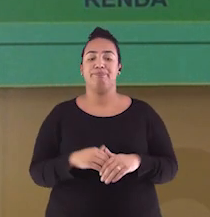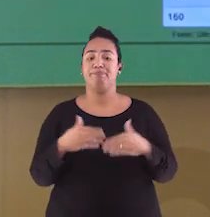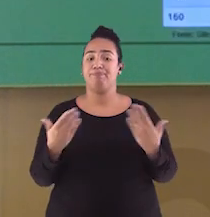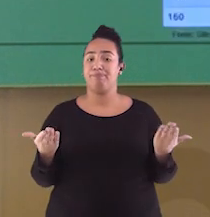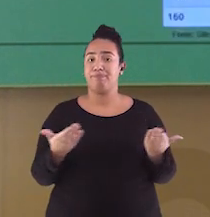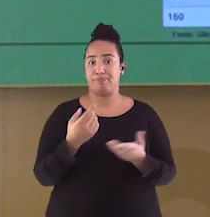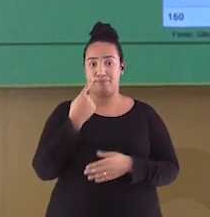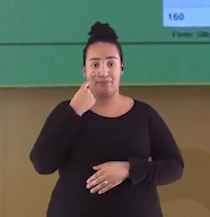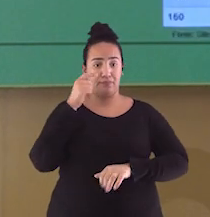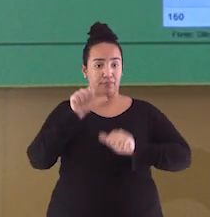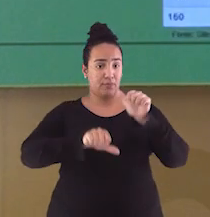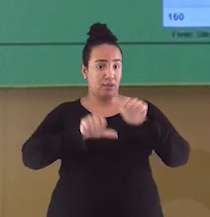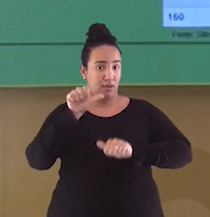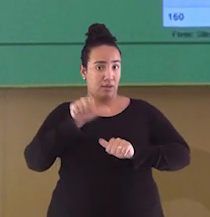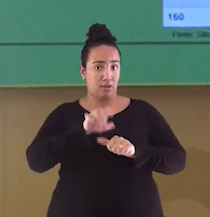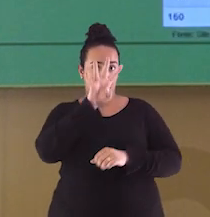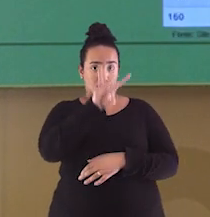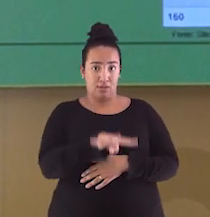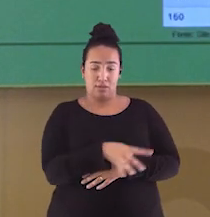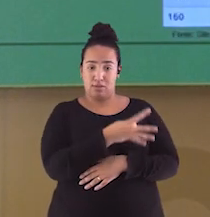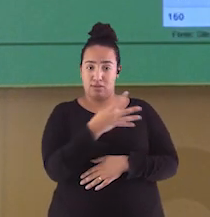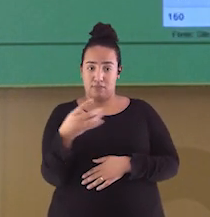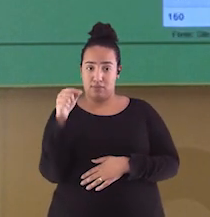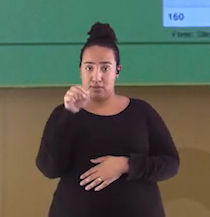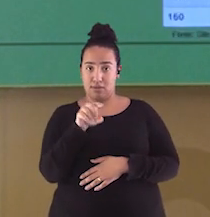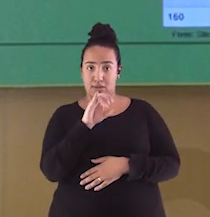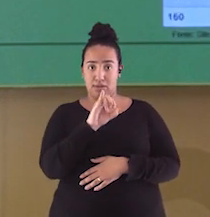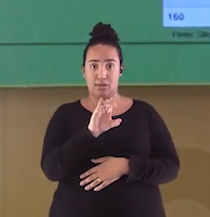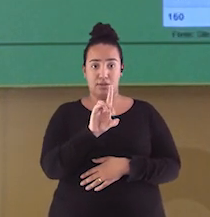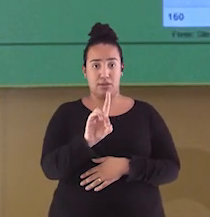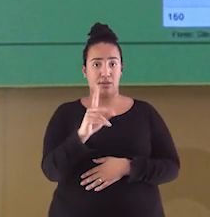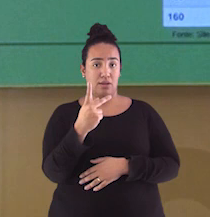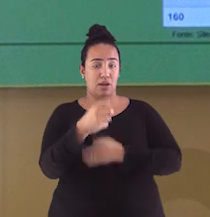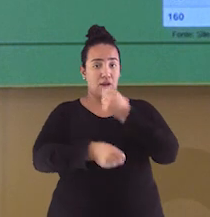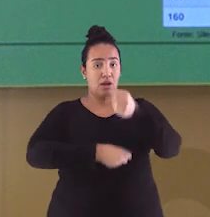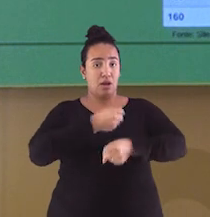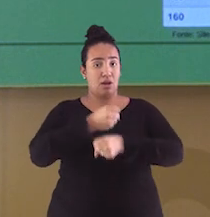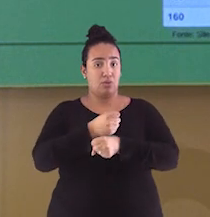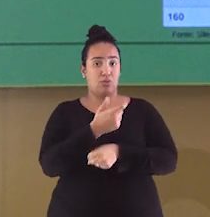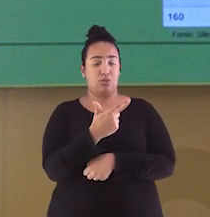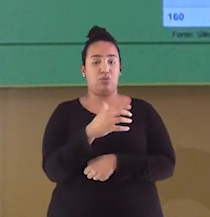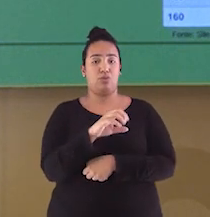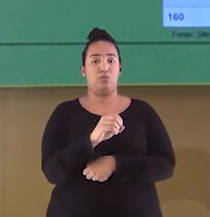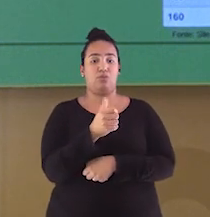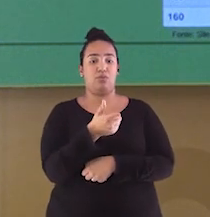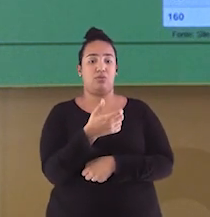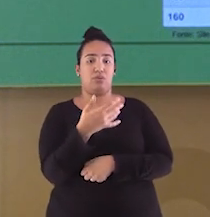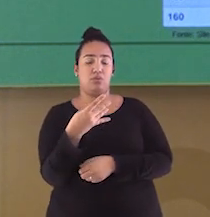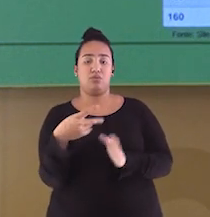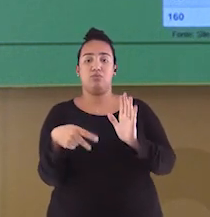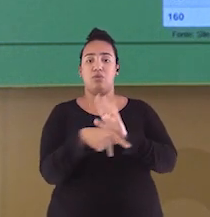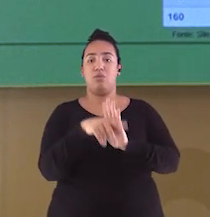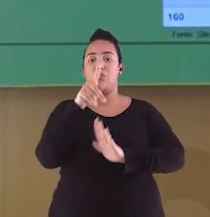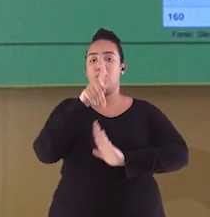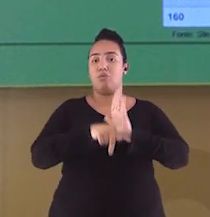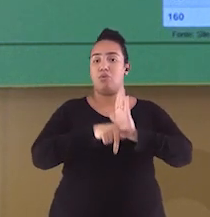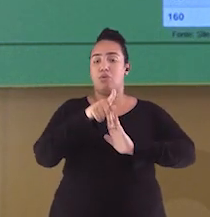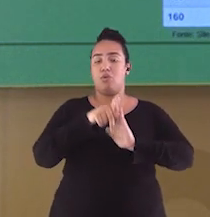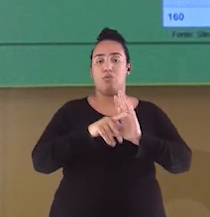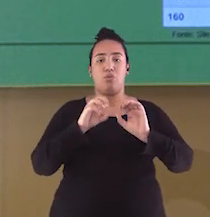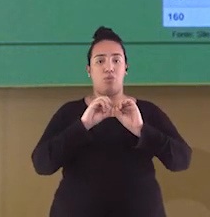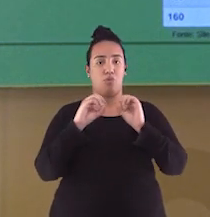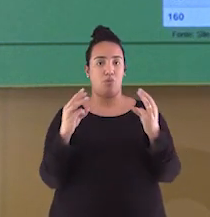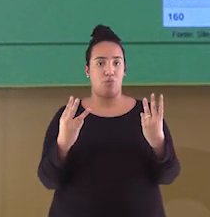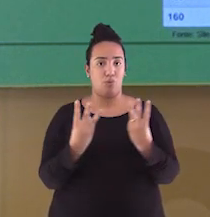podemos analisar nessa tabela do IDH do ano de 2014, feita pelo Programa das Nações Unidas